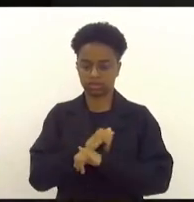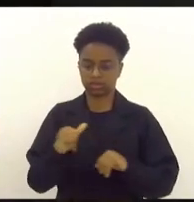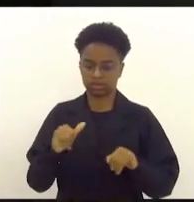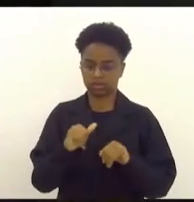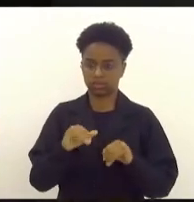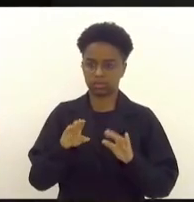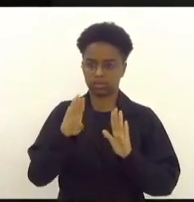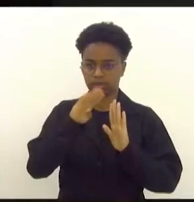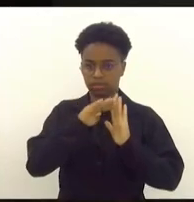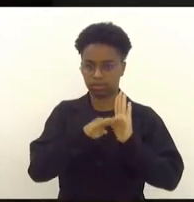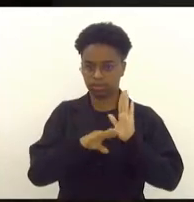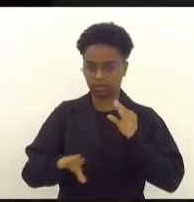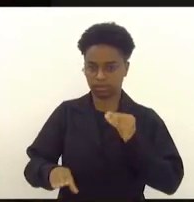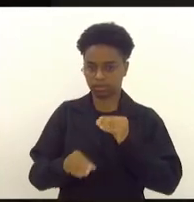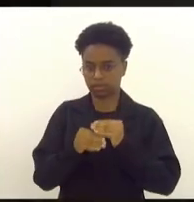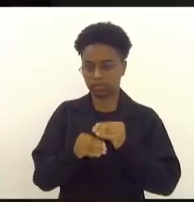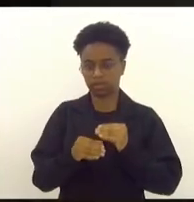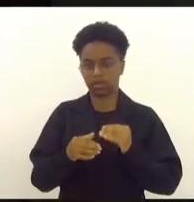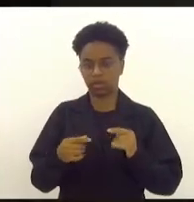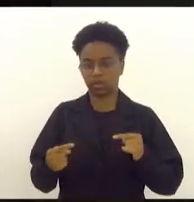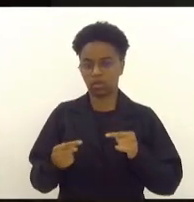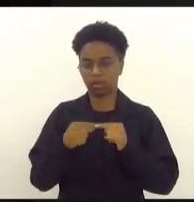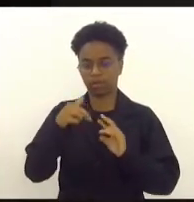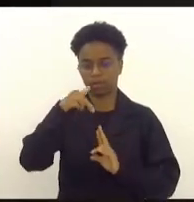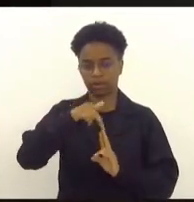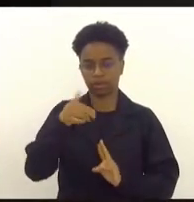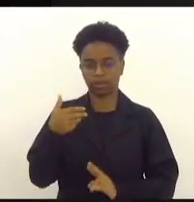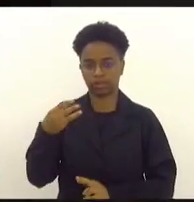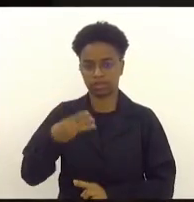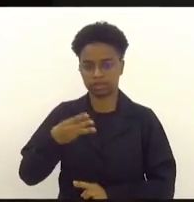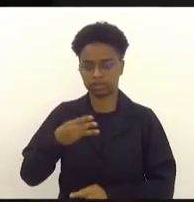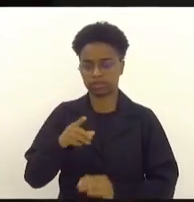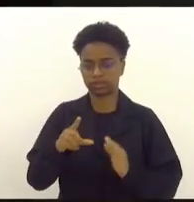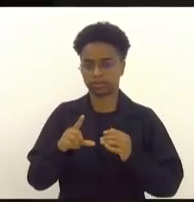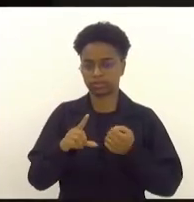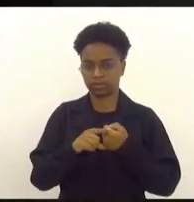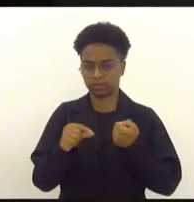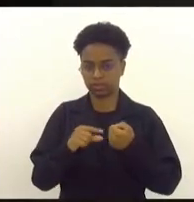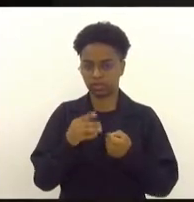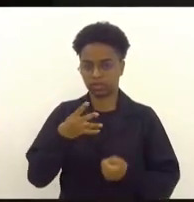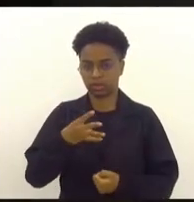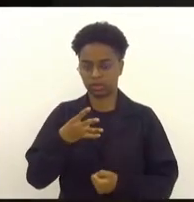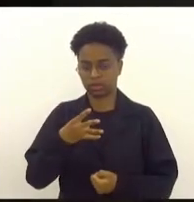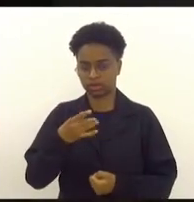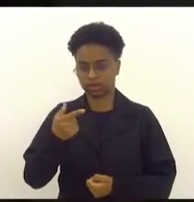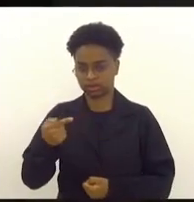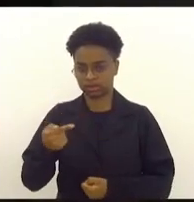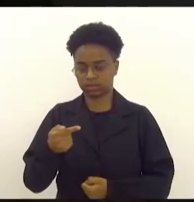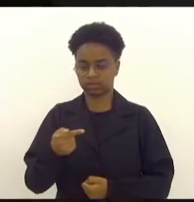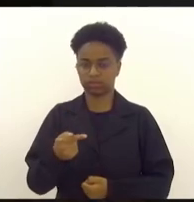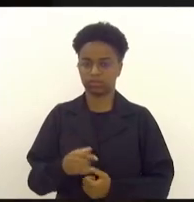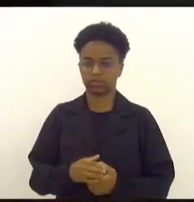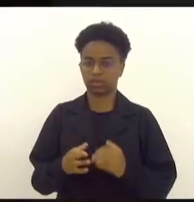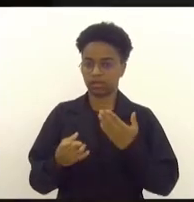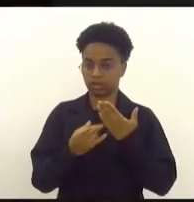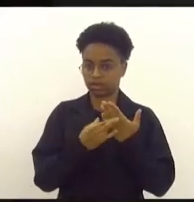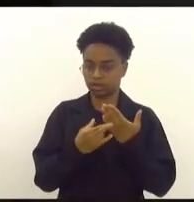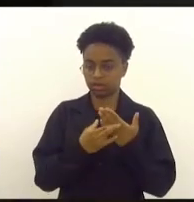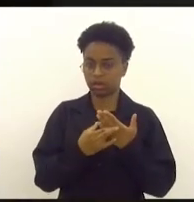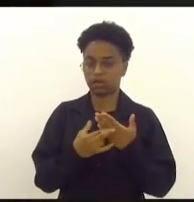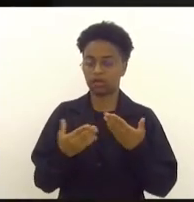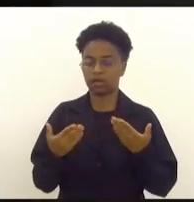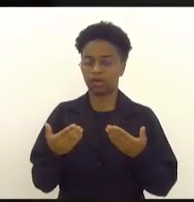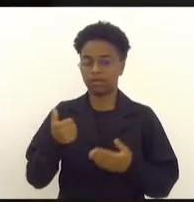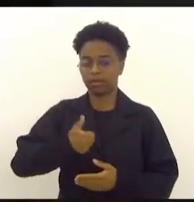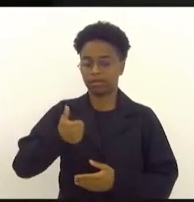incluídas na ordem do dia de acordo com parágrafo terceiro do artigo 47 do Regimento Interno entre hamitação ordinária em votação